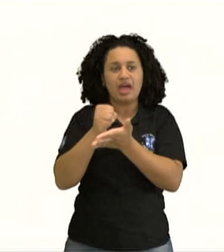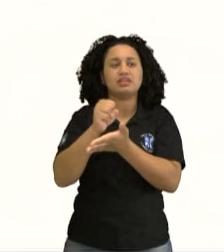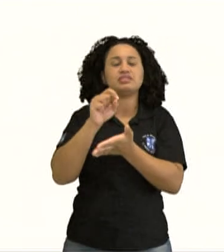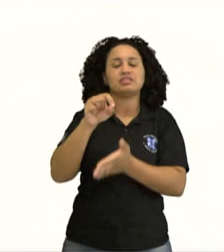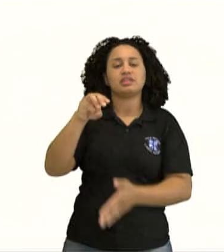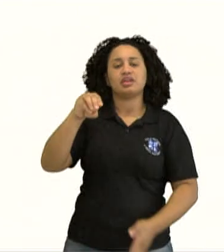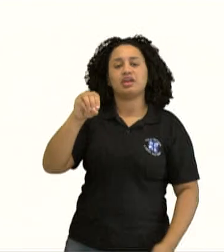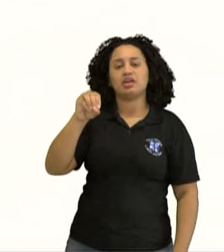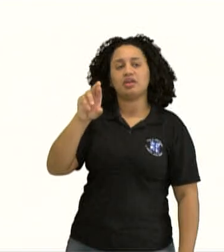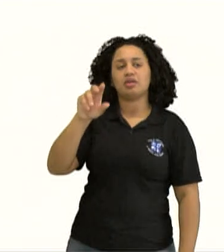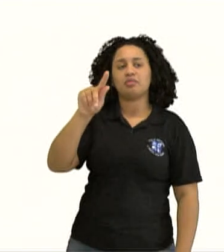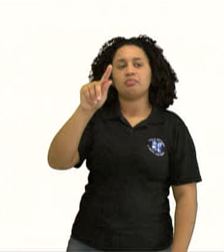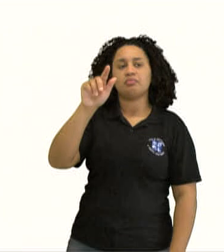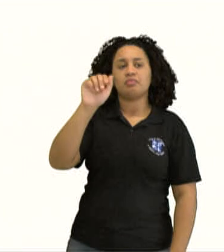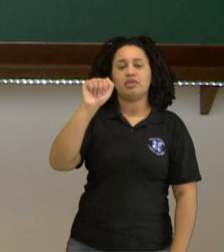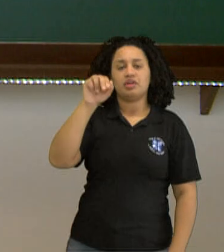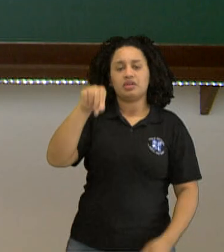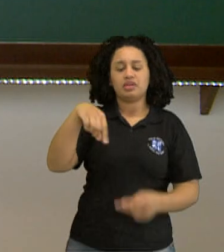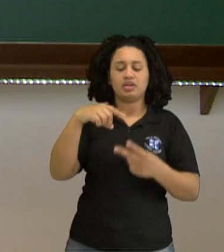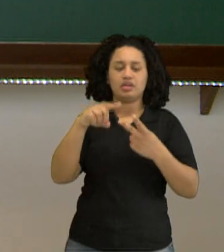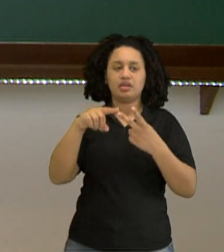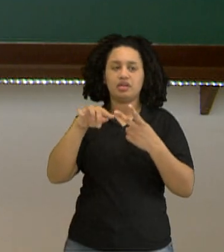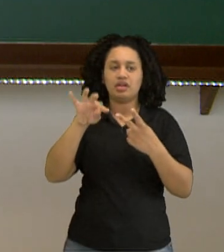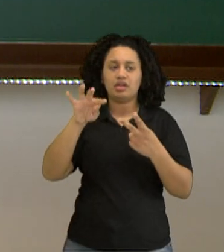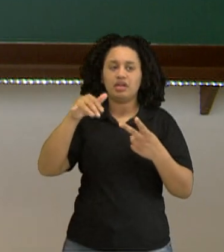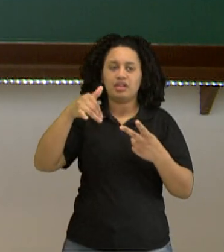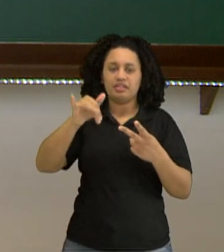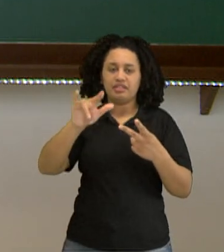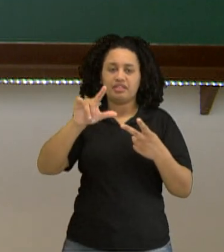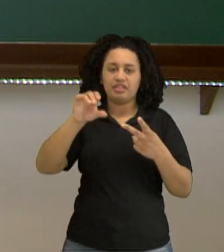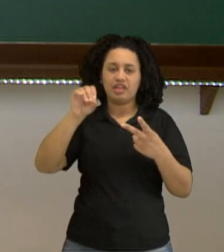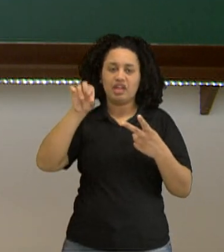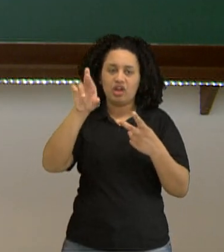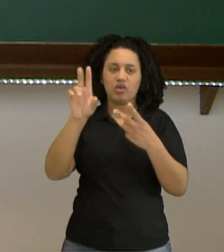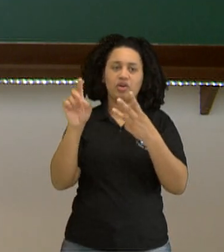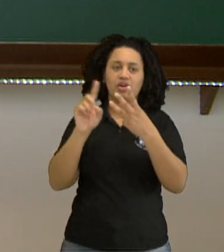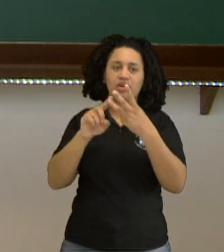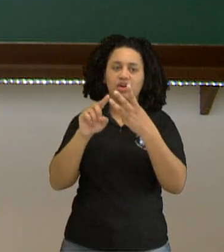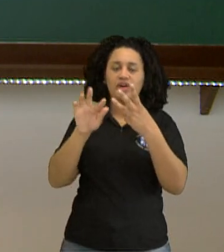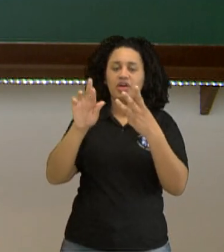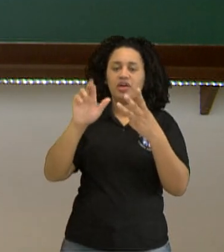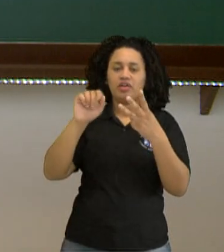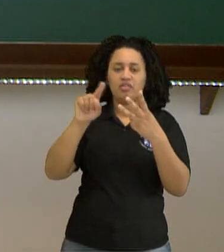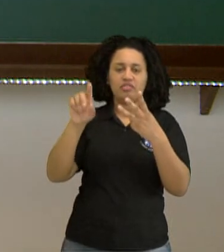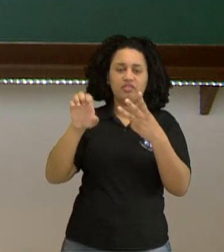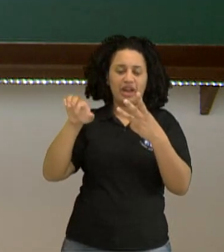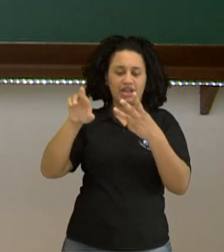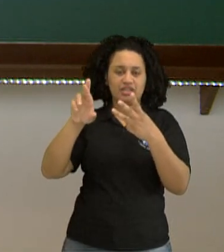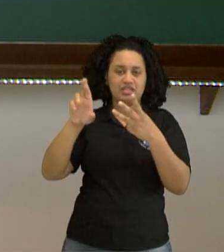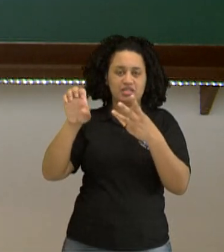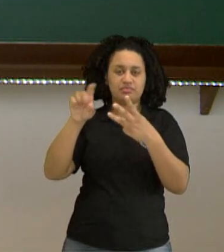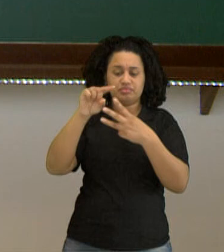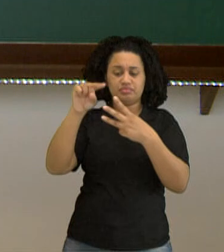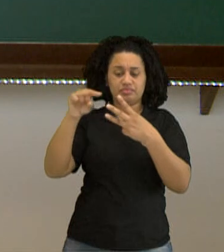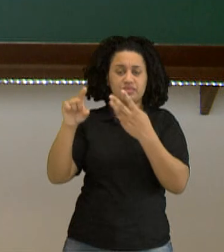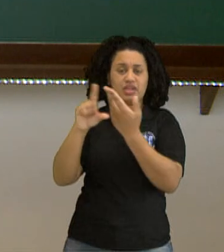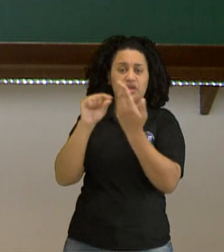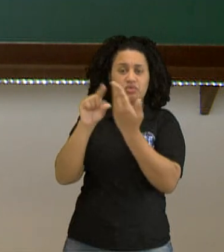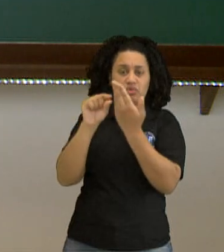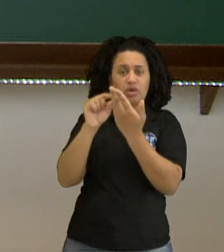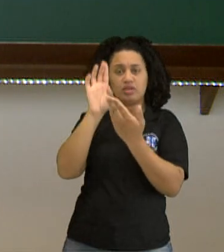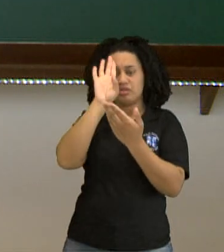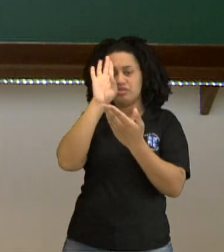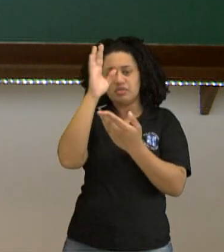do Taylor e do Fraser, que a gente comentou em relação ao evolucionismo, né? Esses eram os